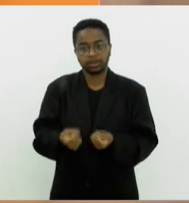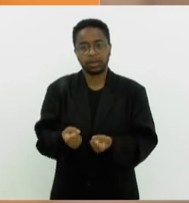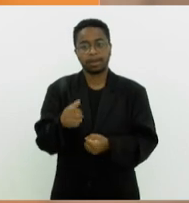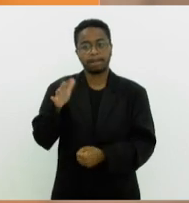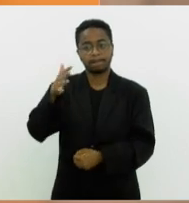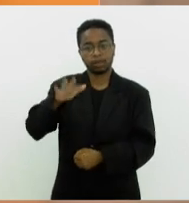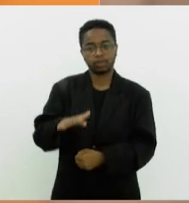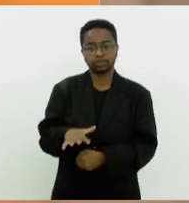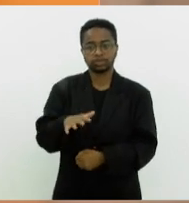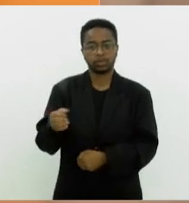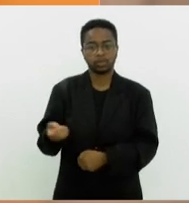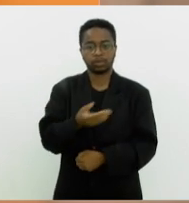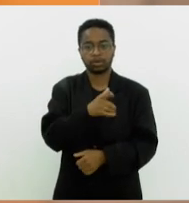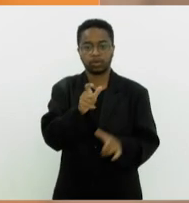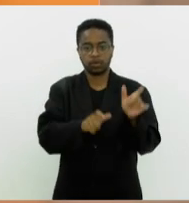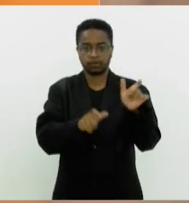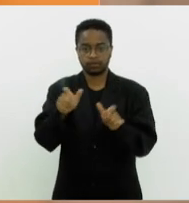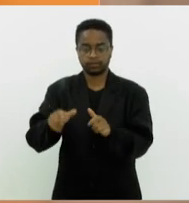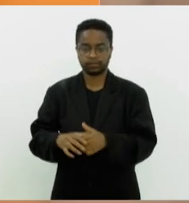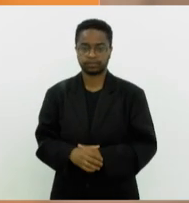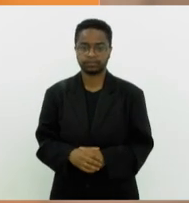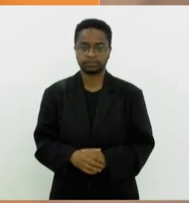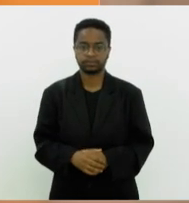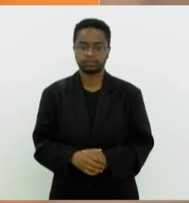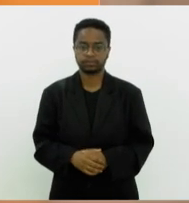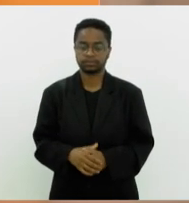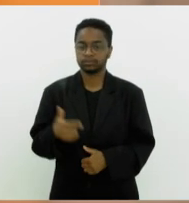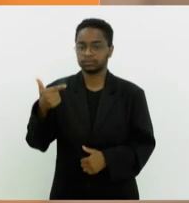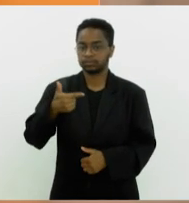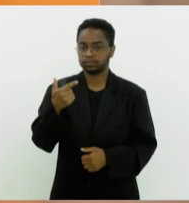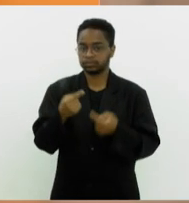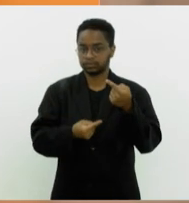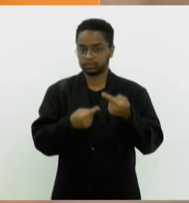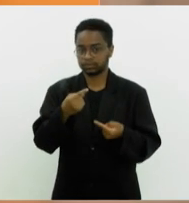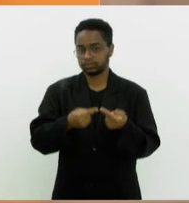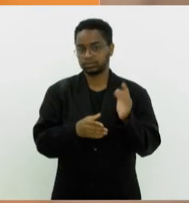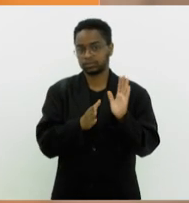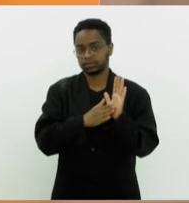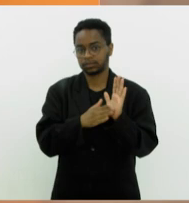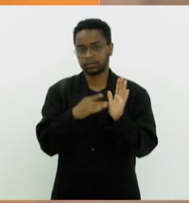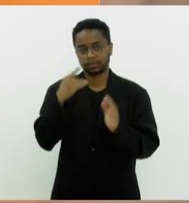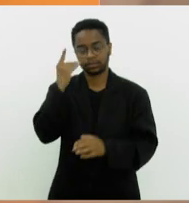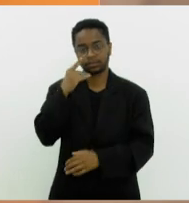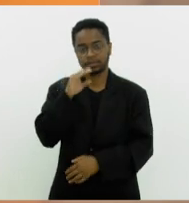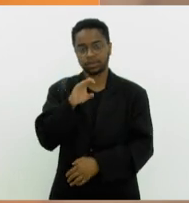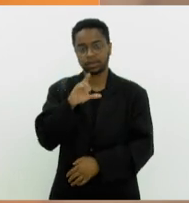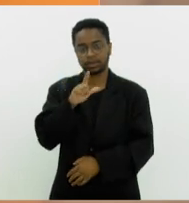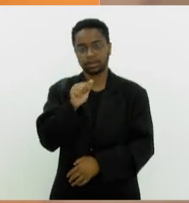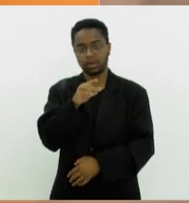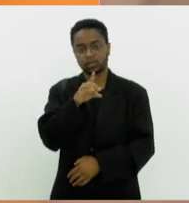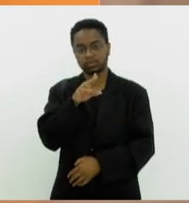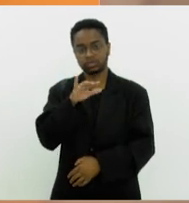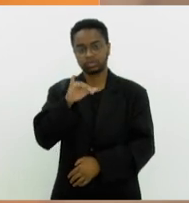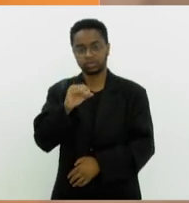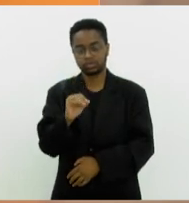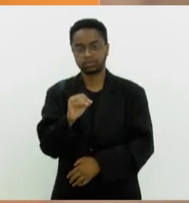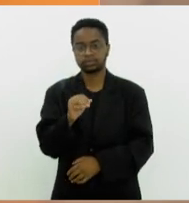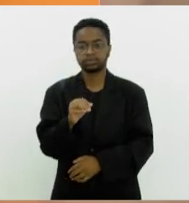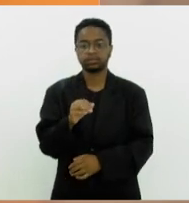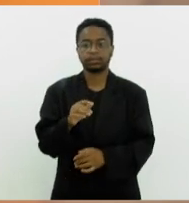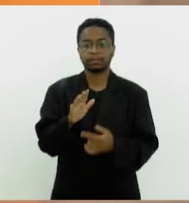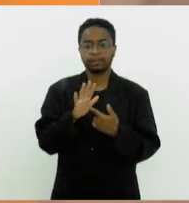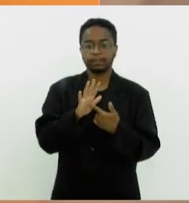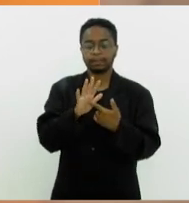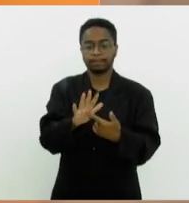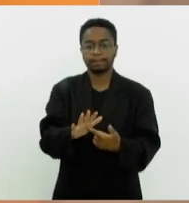para novos consumidores. Em segunda discussão, proposta do deputado Cláudio Caiado, que determina que